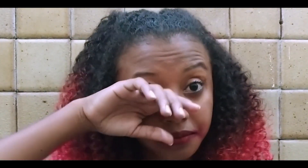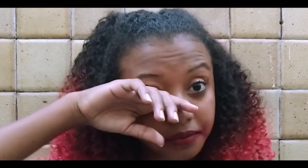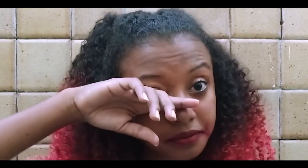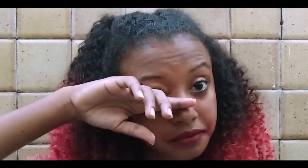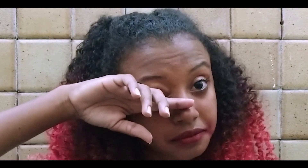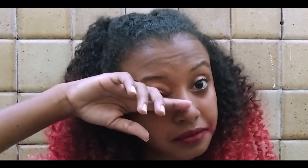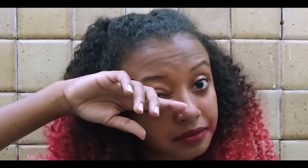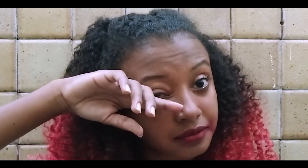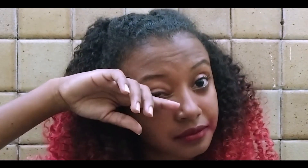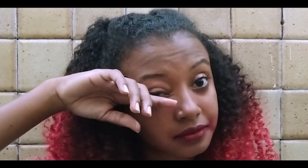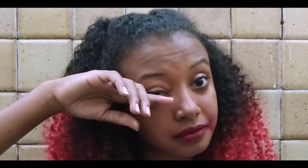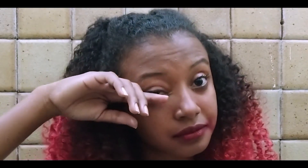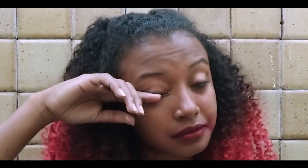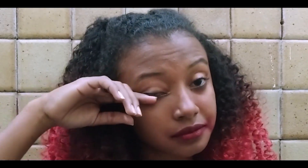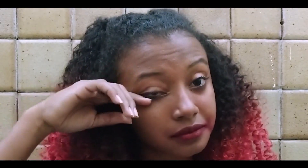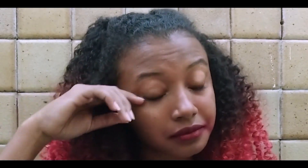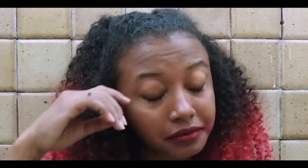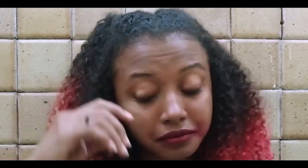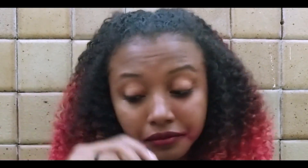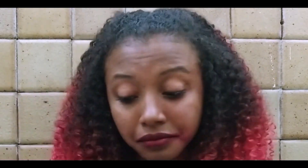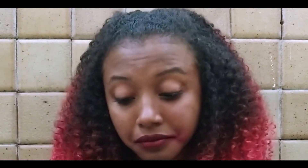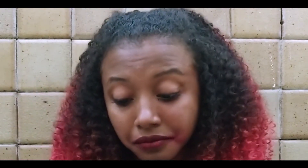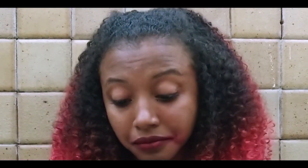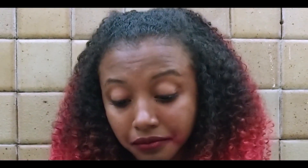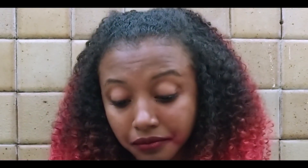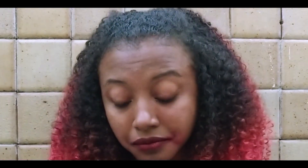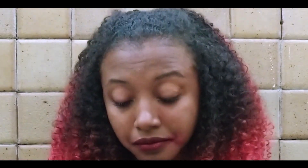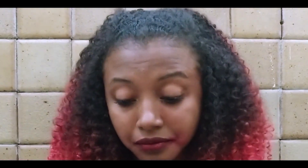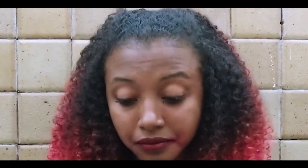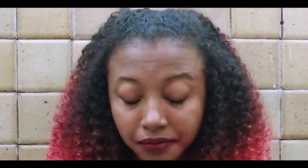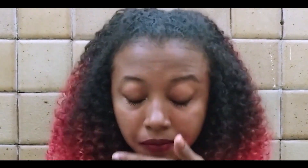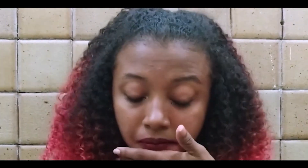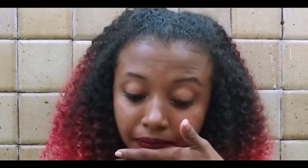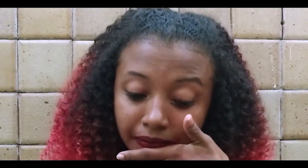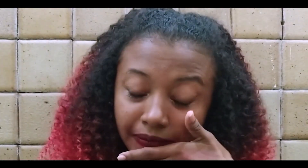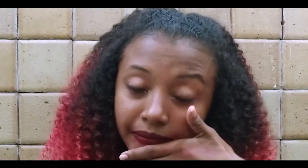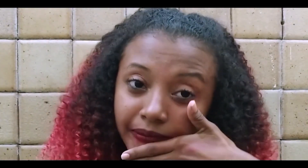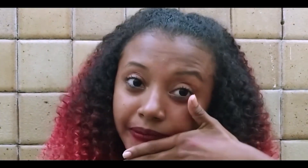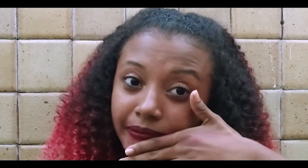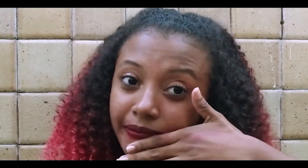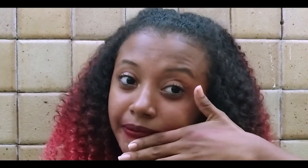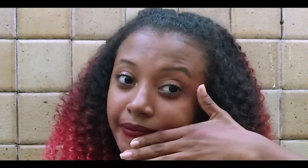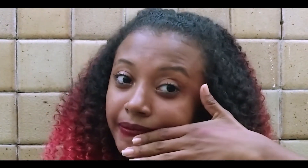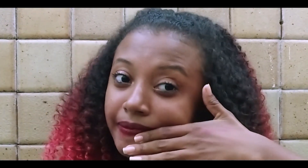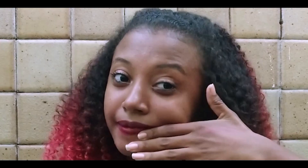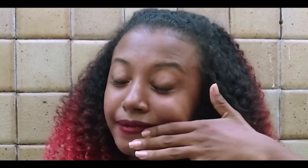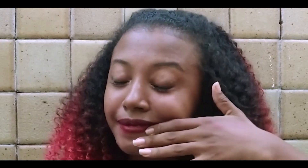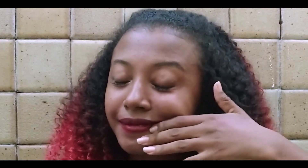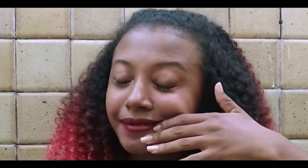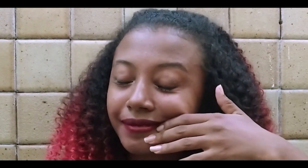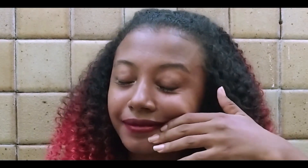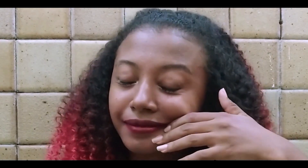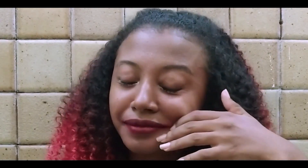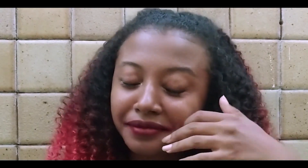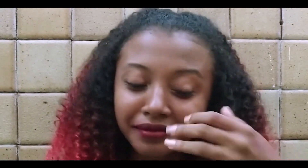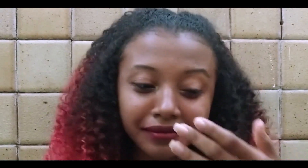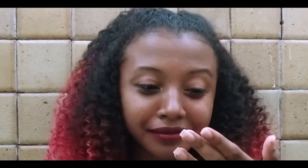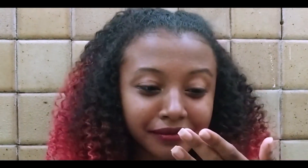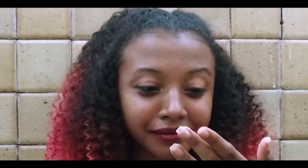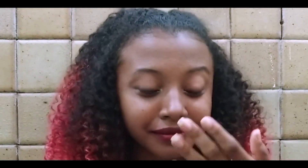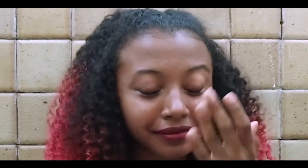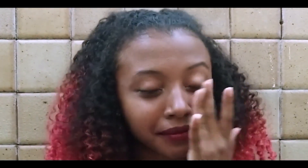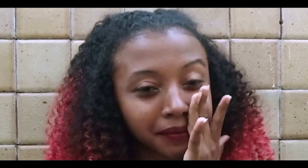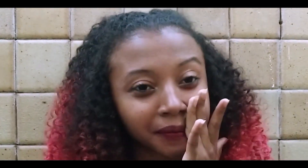dores aceita que tudo deve mudar. Que um